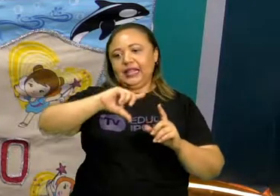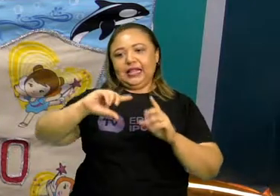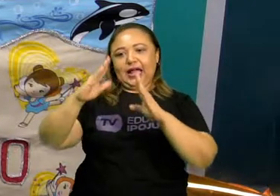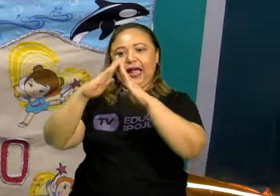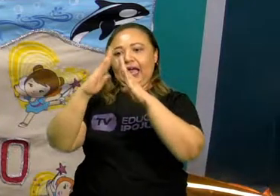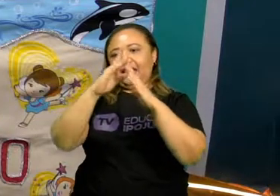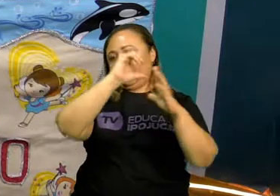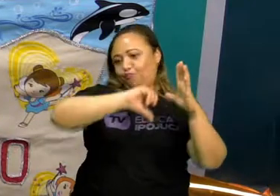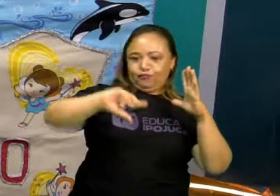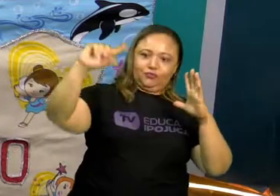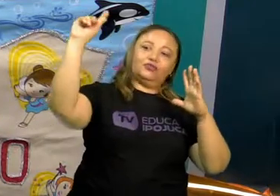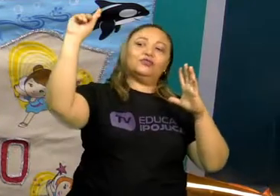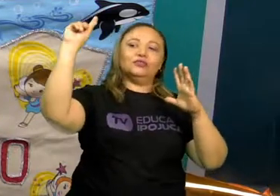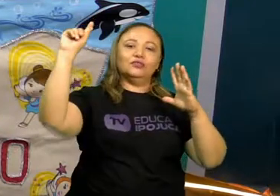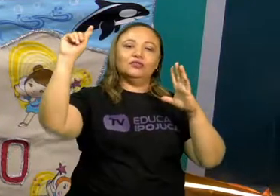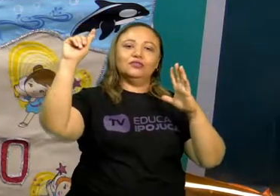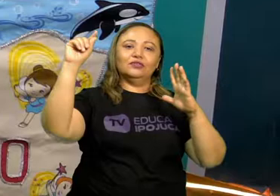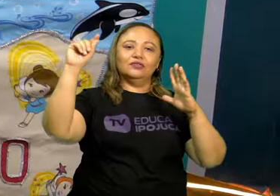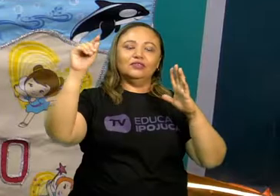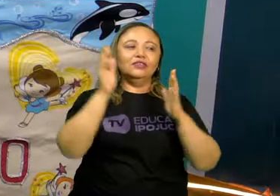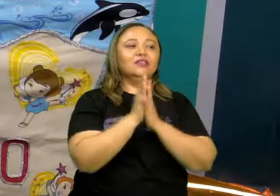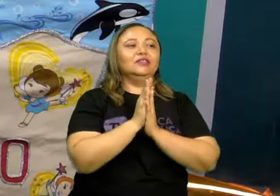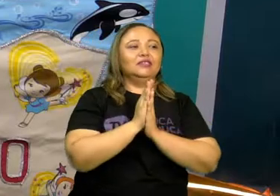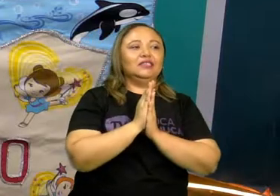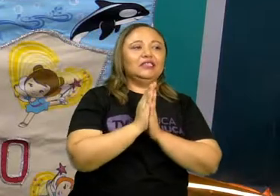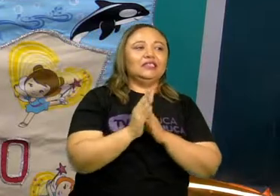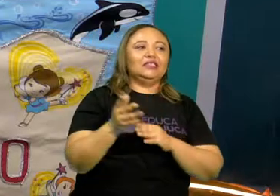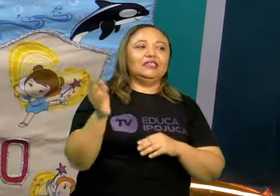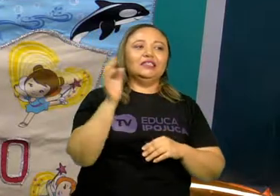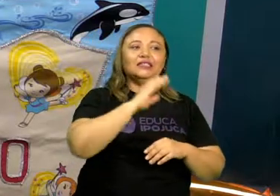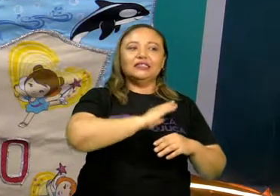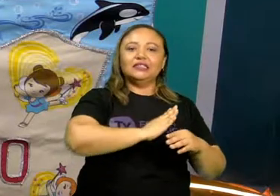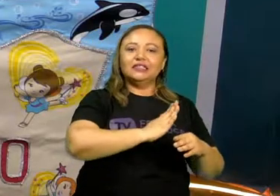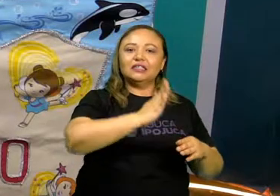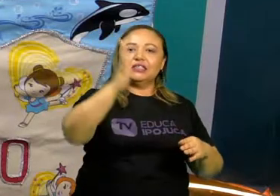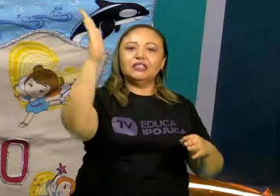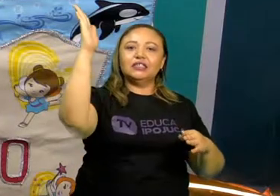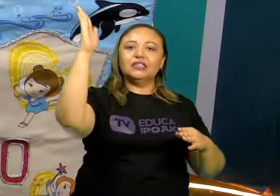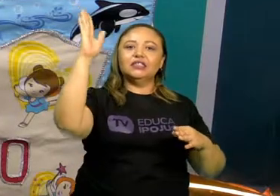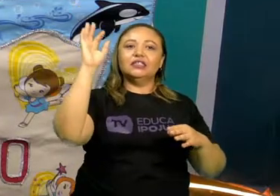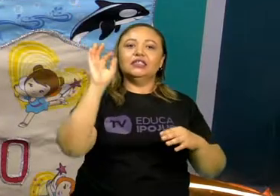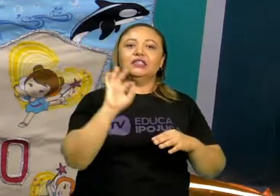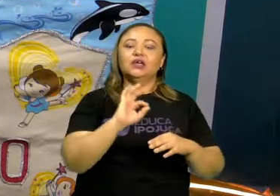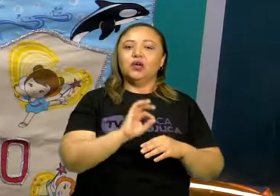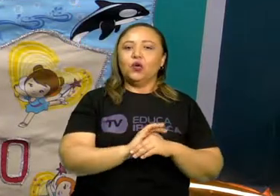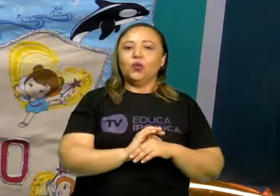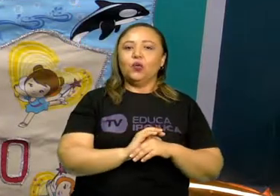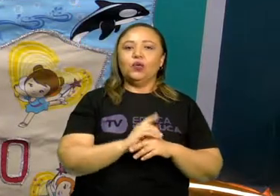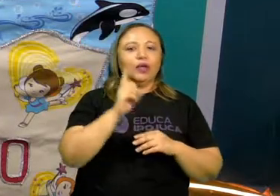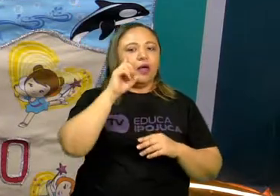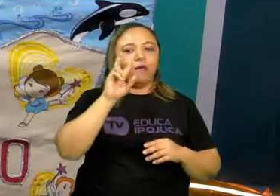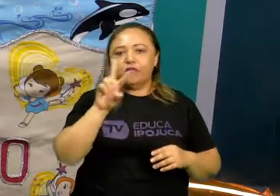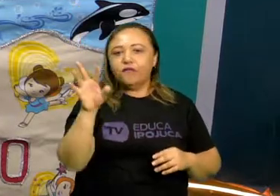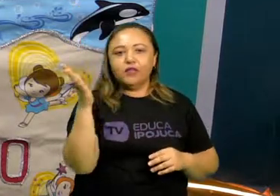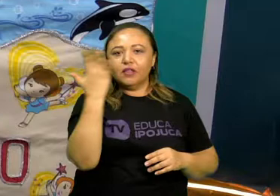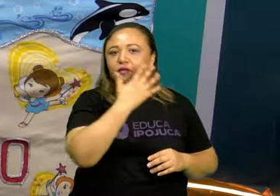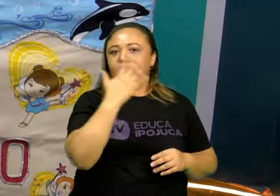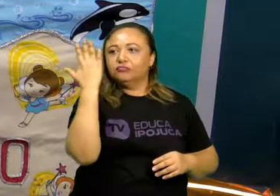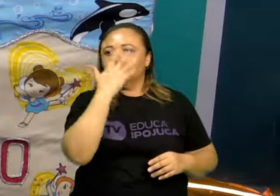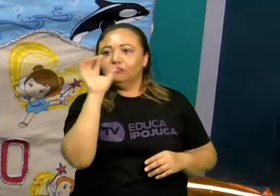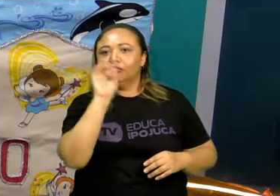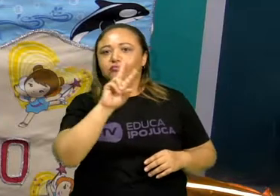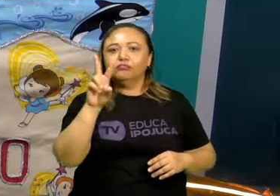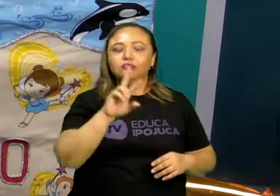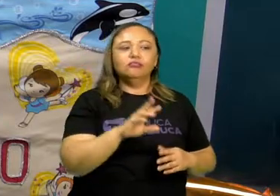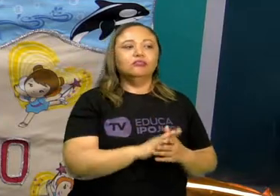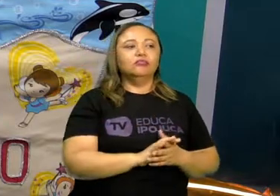casa dos três ursos. Numa carreira tão grande que ninguém mais a viu. Sumiu! Sumiu da